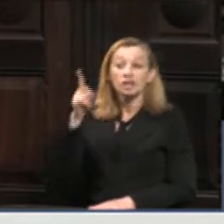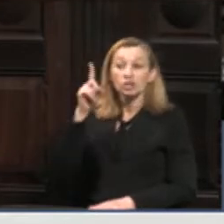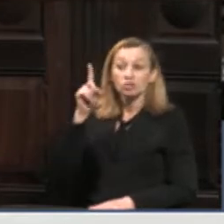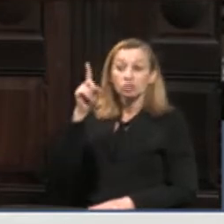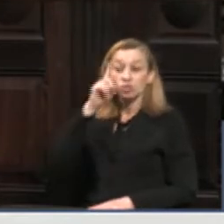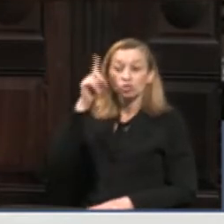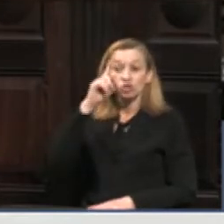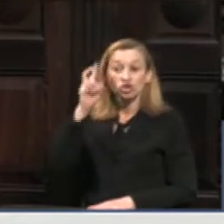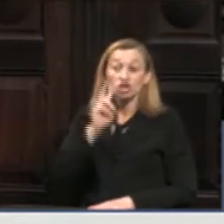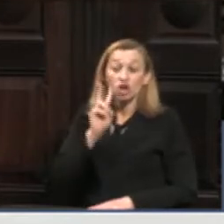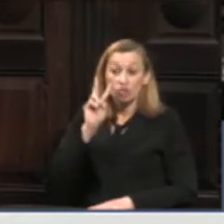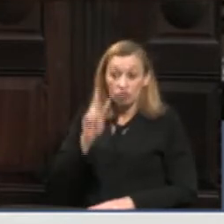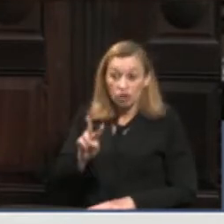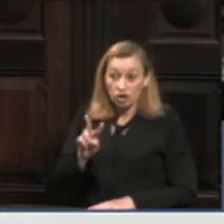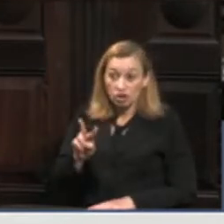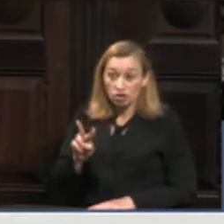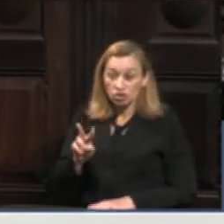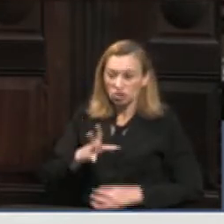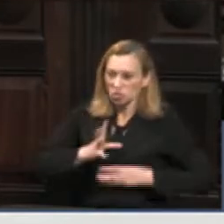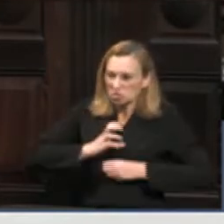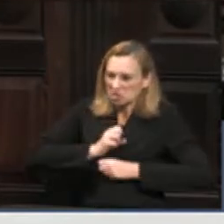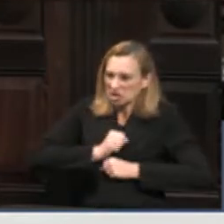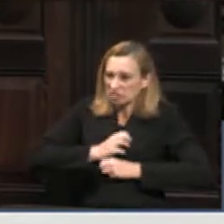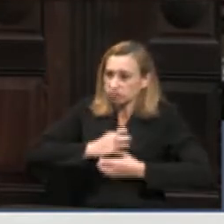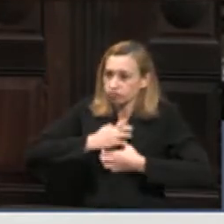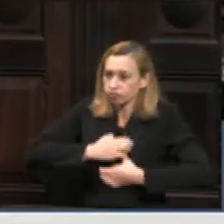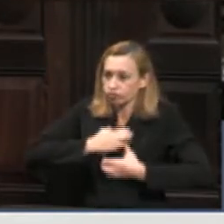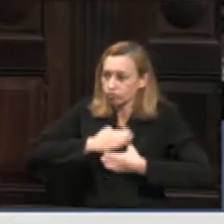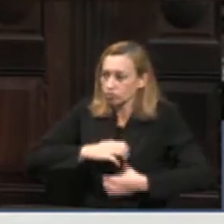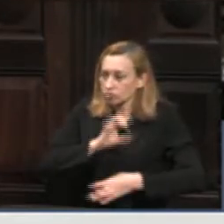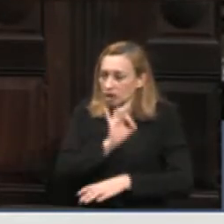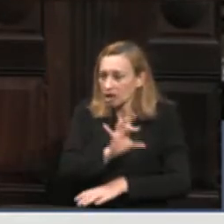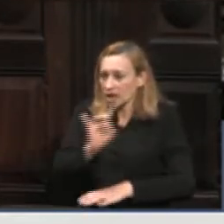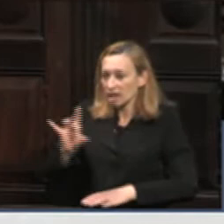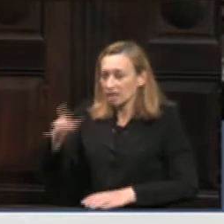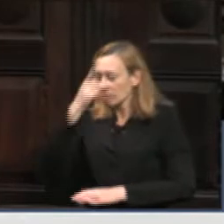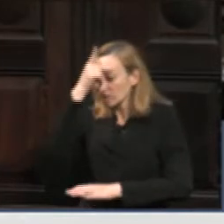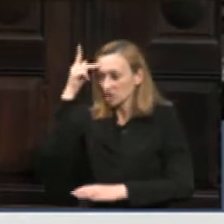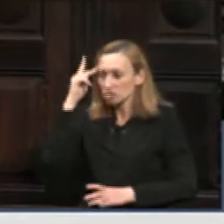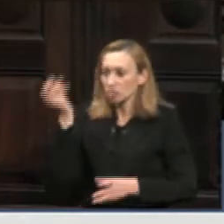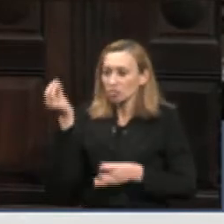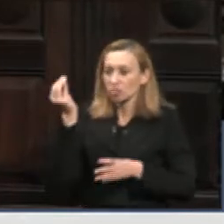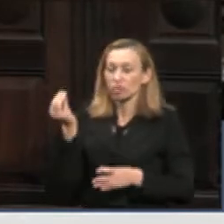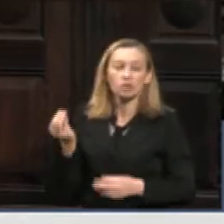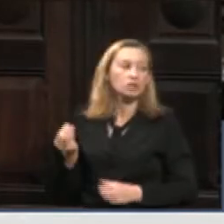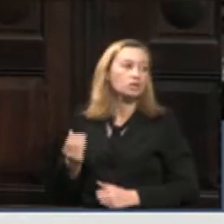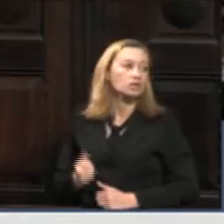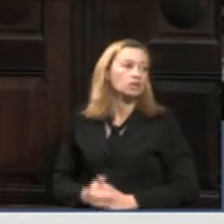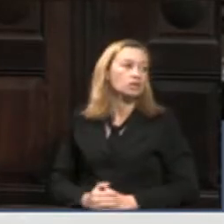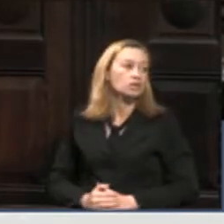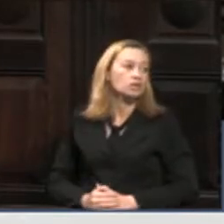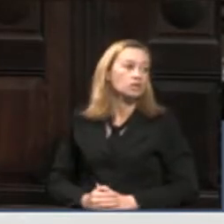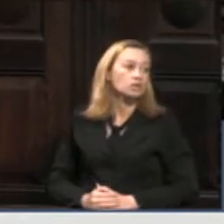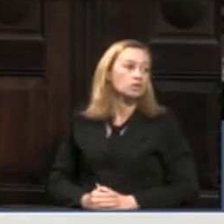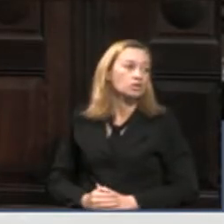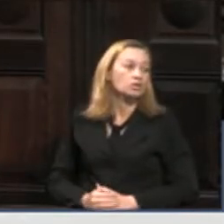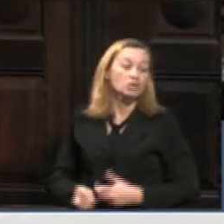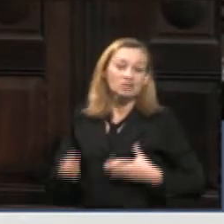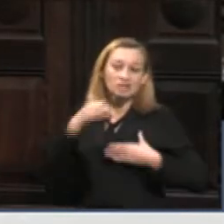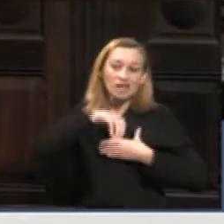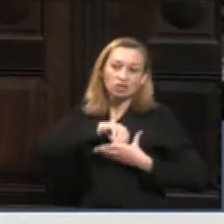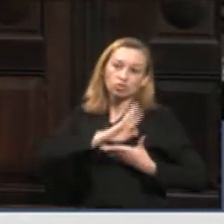vejo, o rancor e o ódio tomam conta do